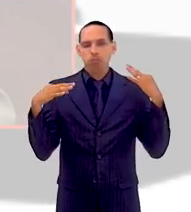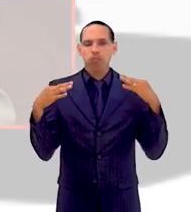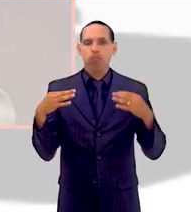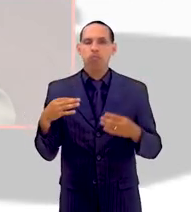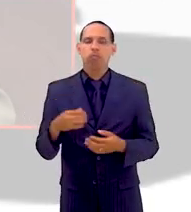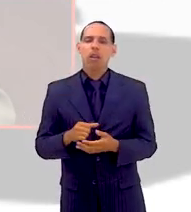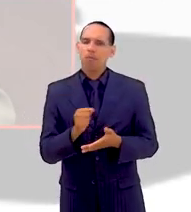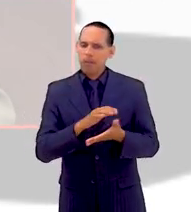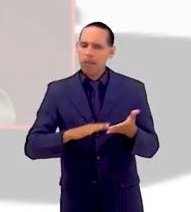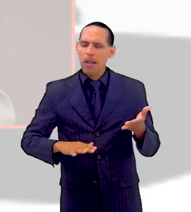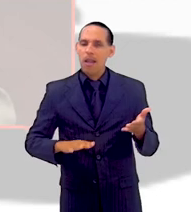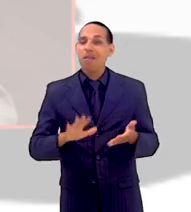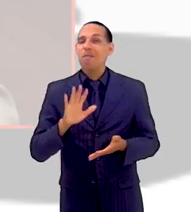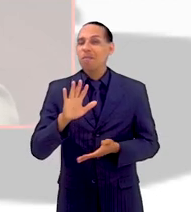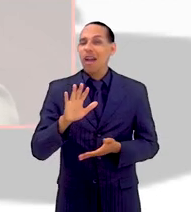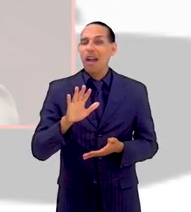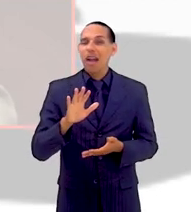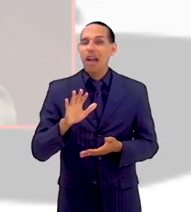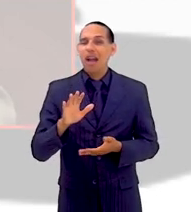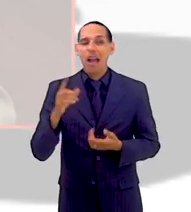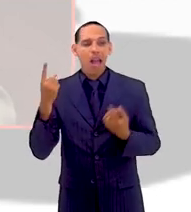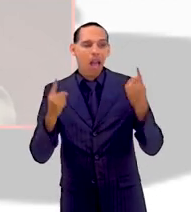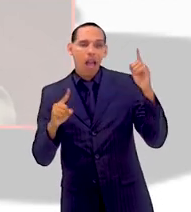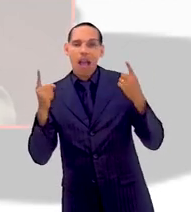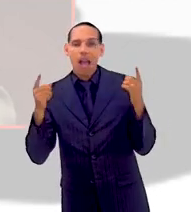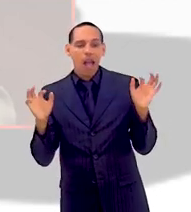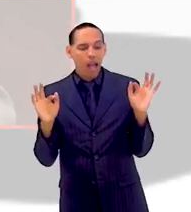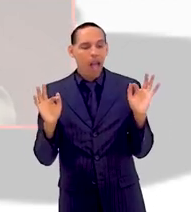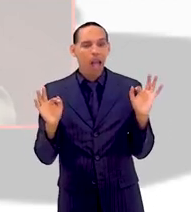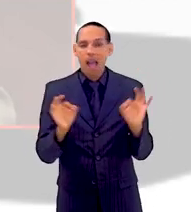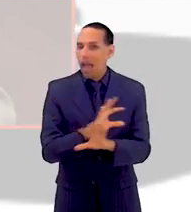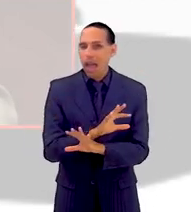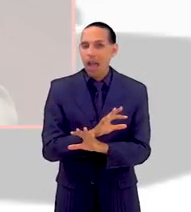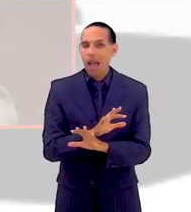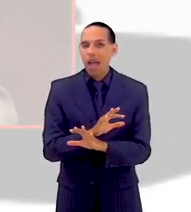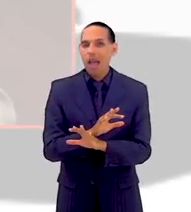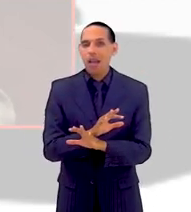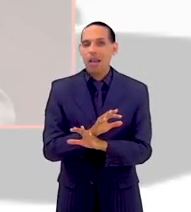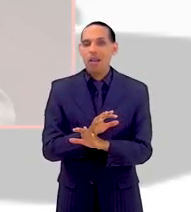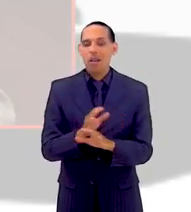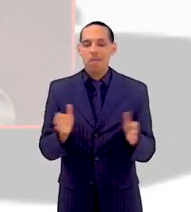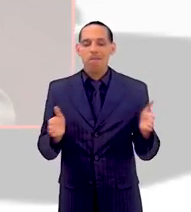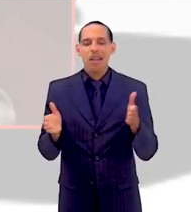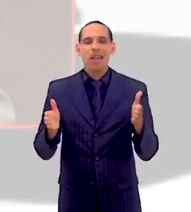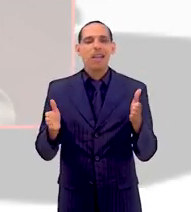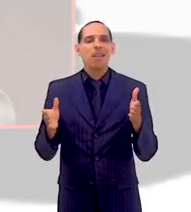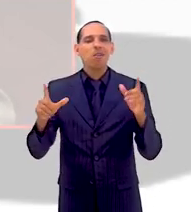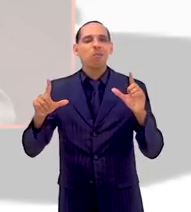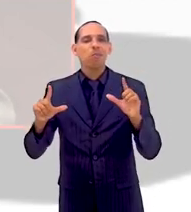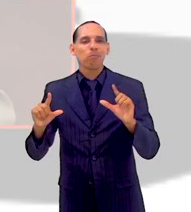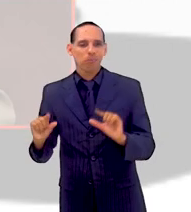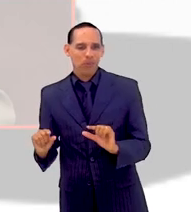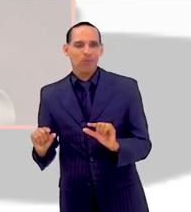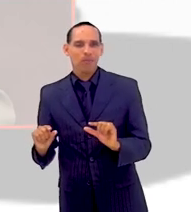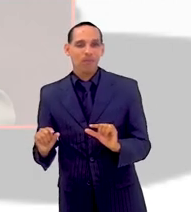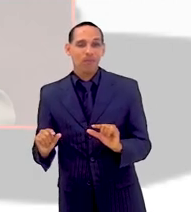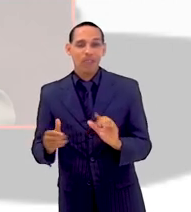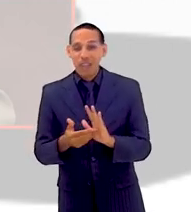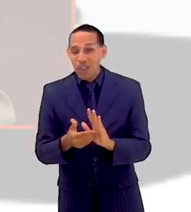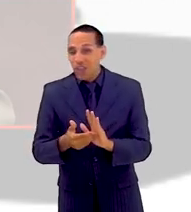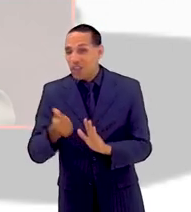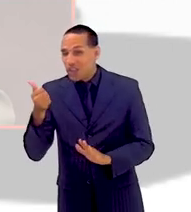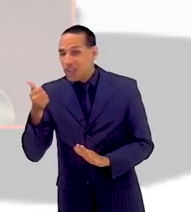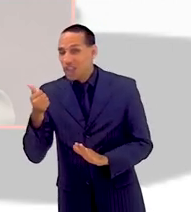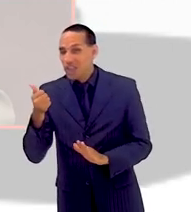de vento em popa, mas acaba o carnaval, nós vamos ter uma baixa temporada natural. E aí, se você tira essa